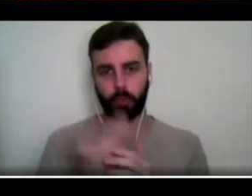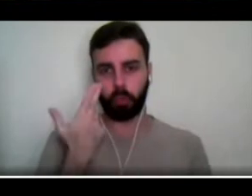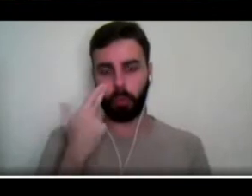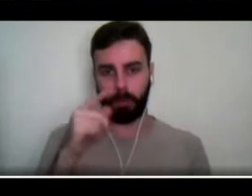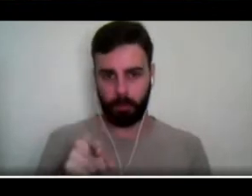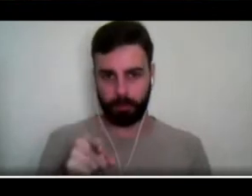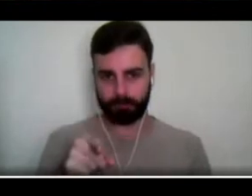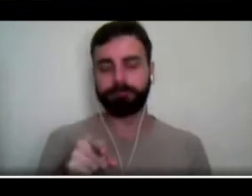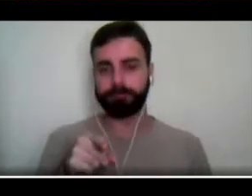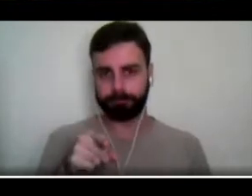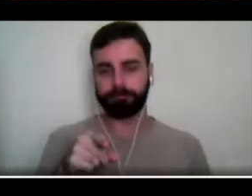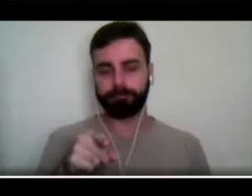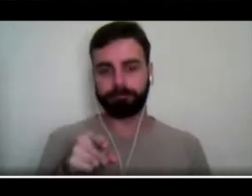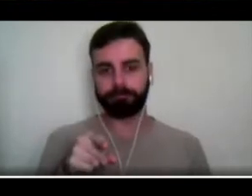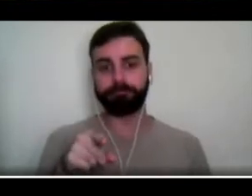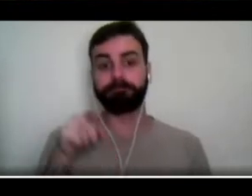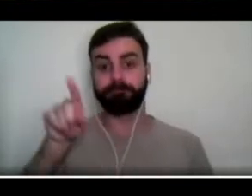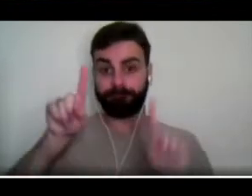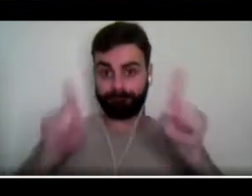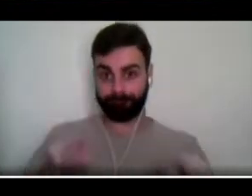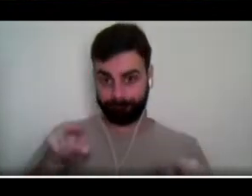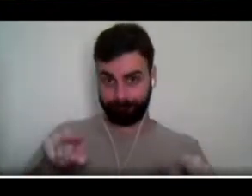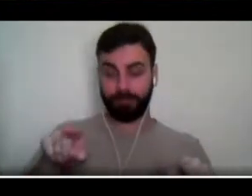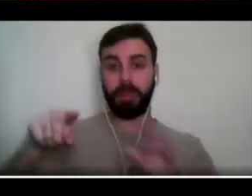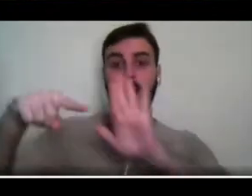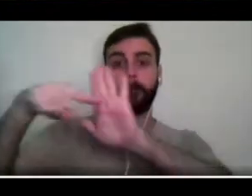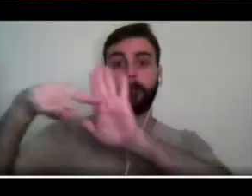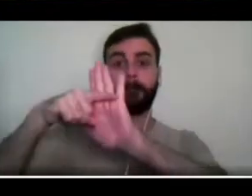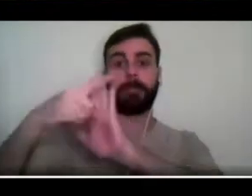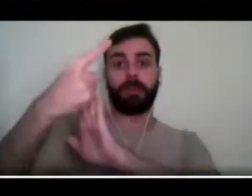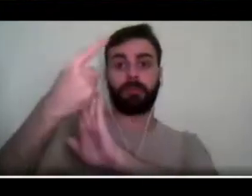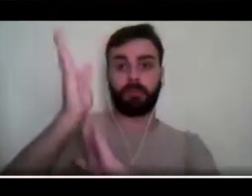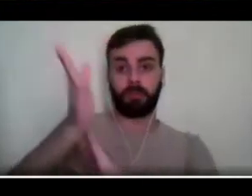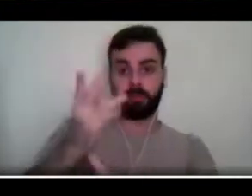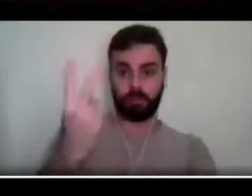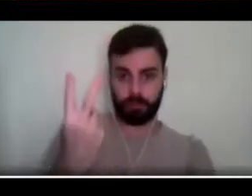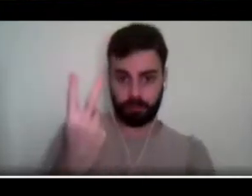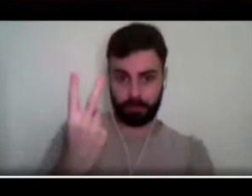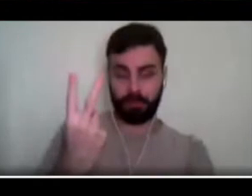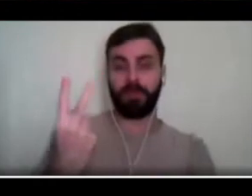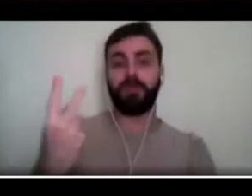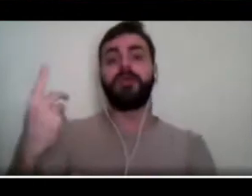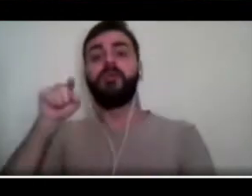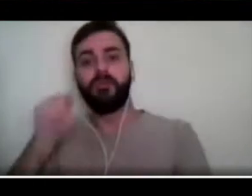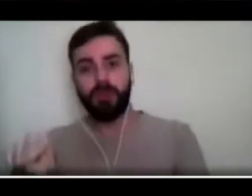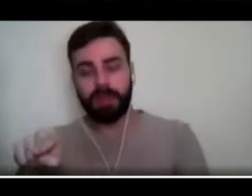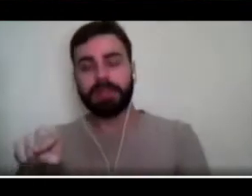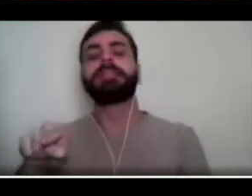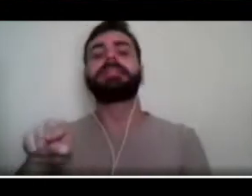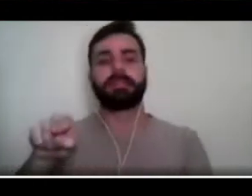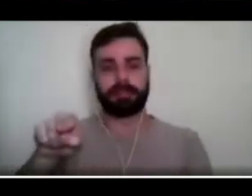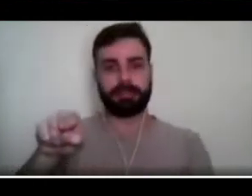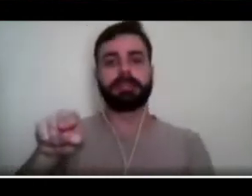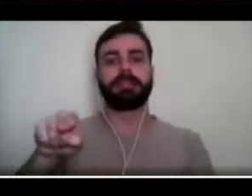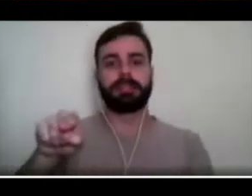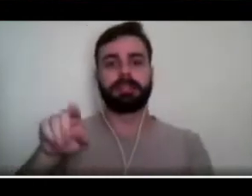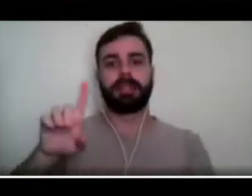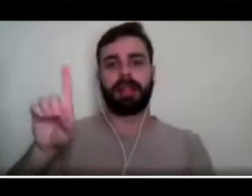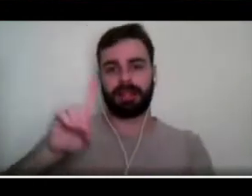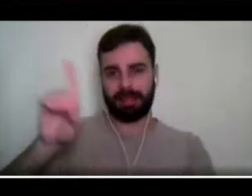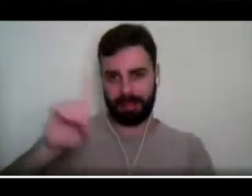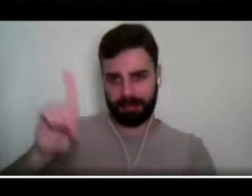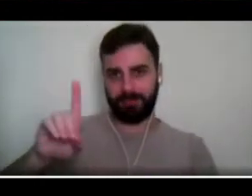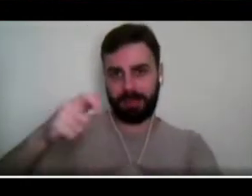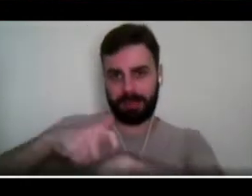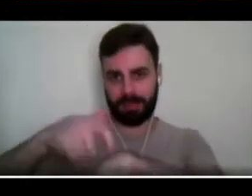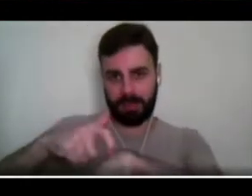elevado a menos meio, vezes a derivada do tempo que está aqui dentro, que é 4 metros, vai virar